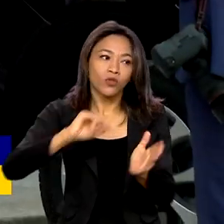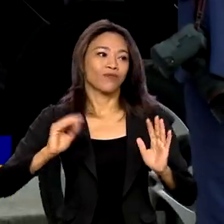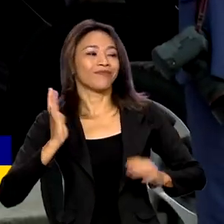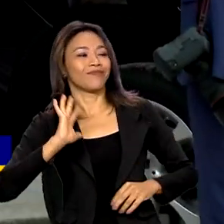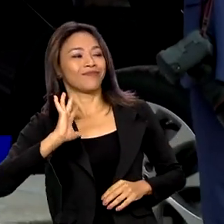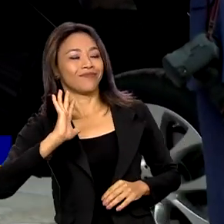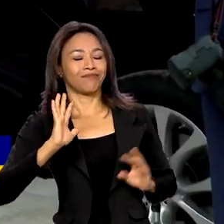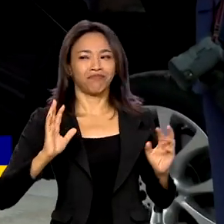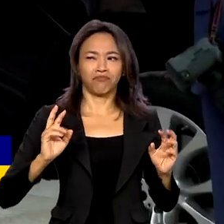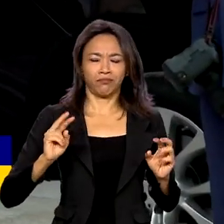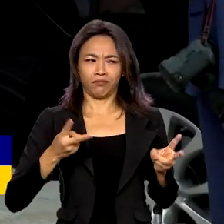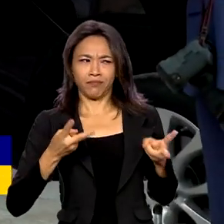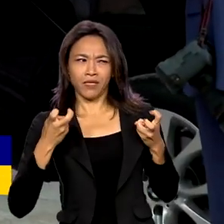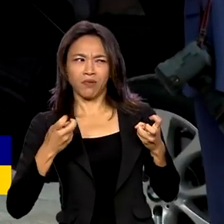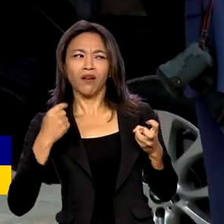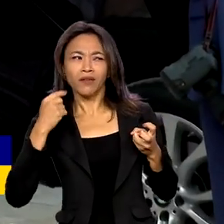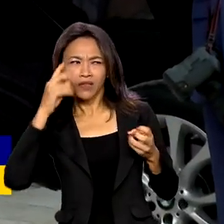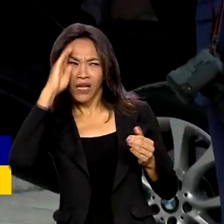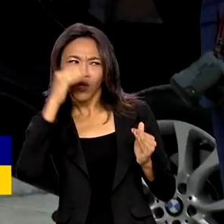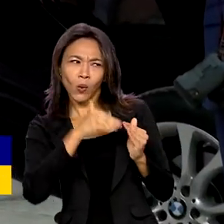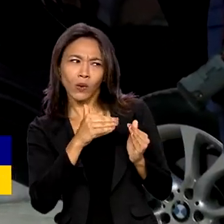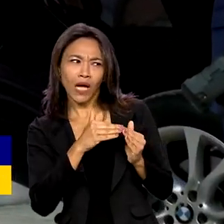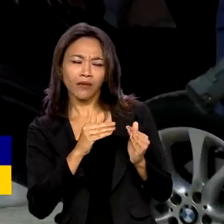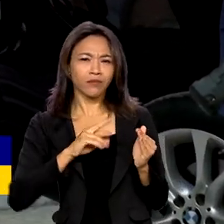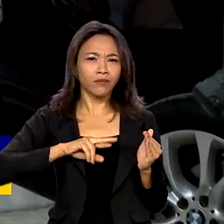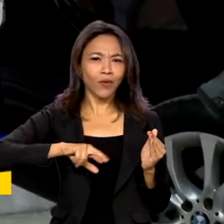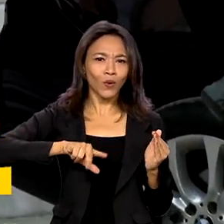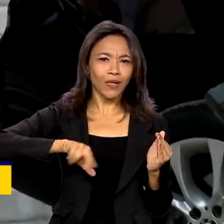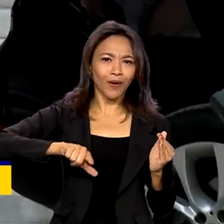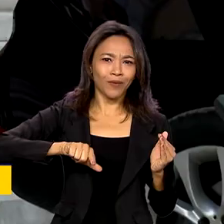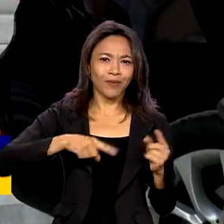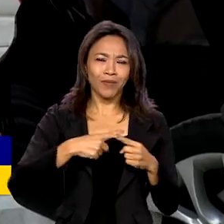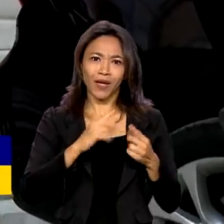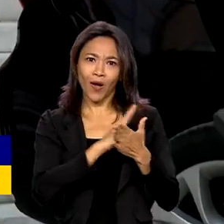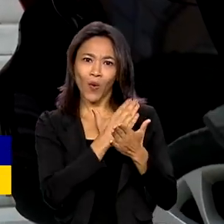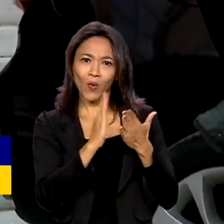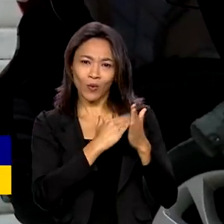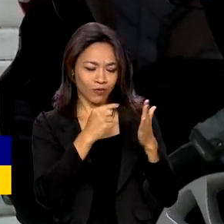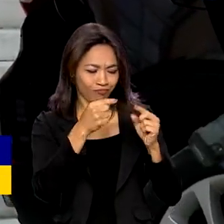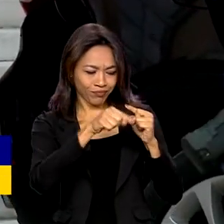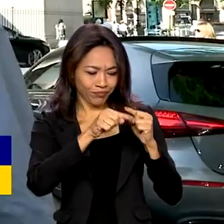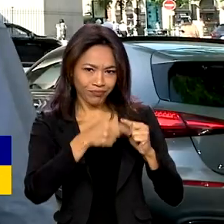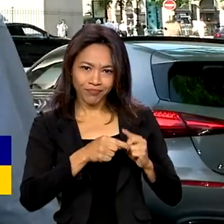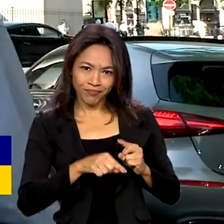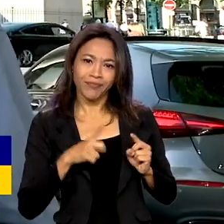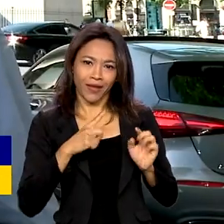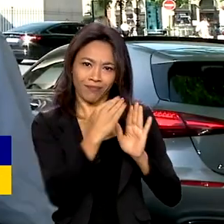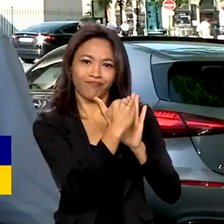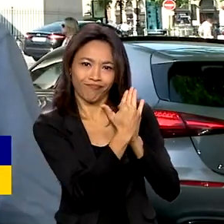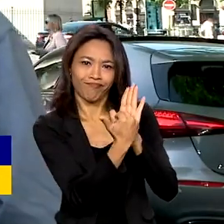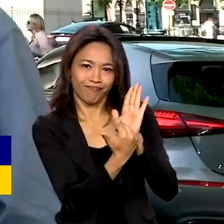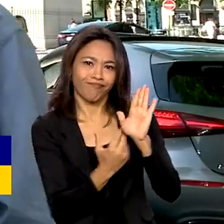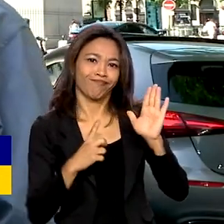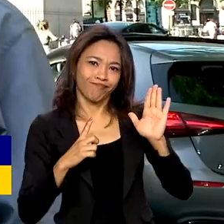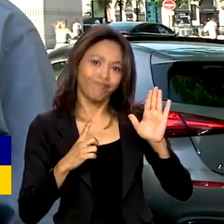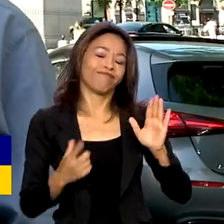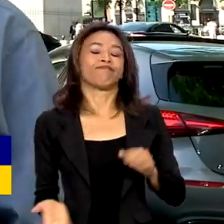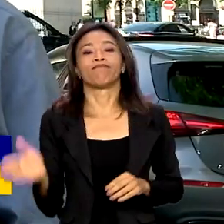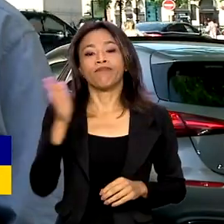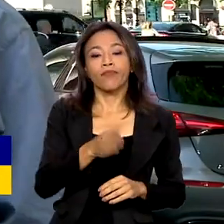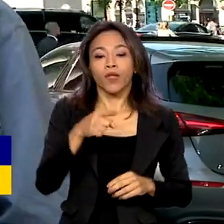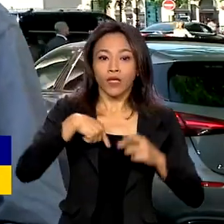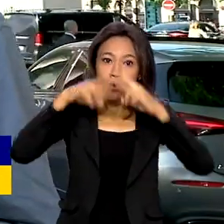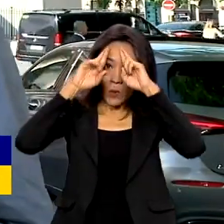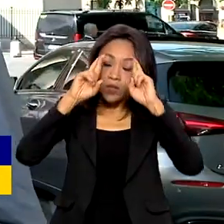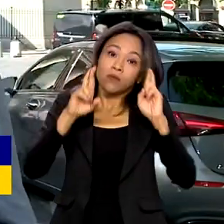não deu para notar se conseguiram engolir os pontos mais indigestos do acordo. O respeito e a proteção ao meio ambiente